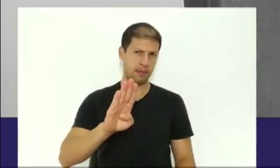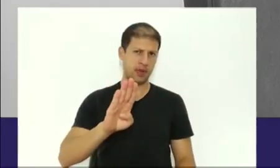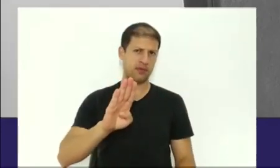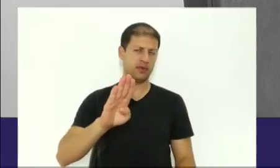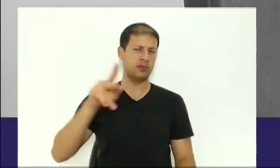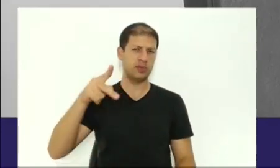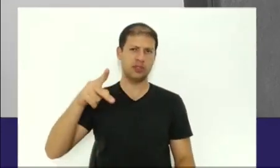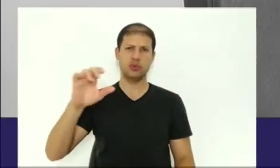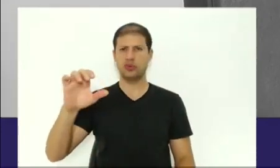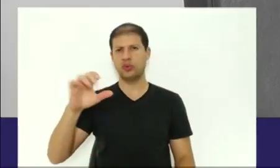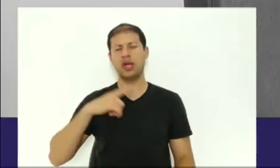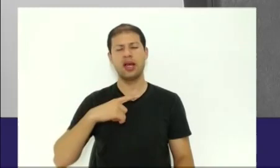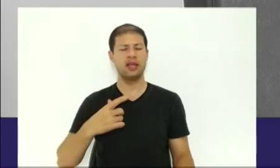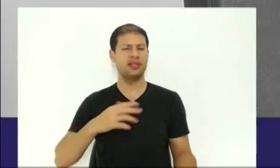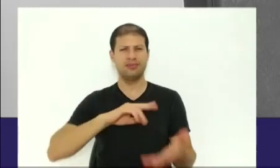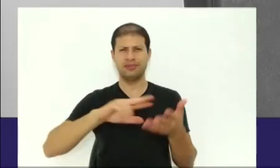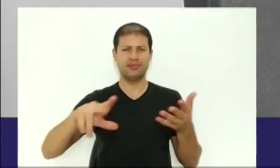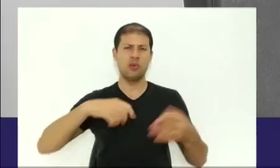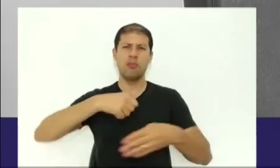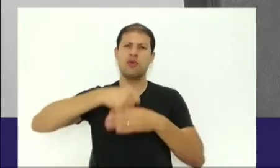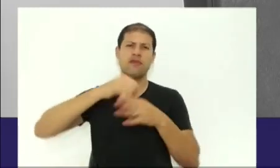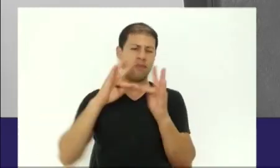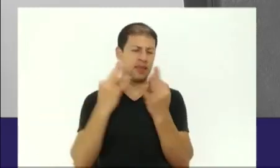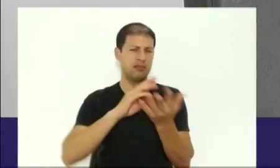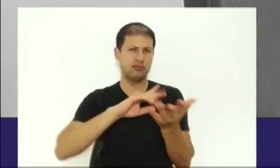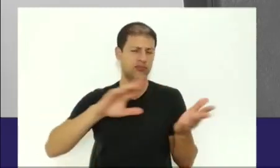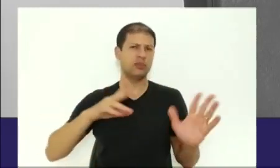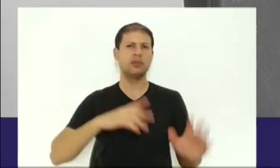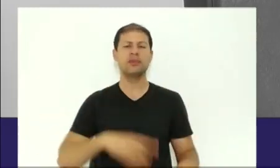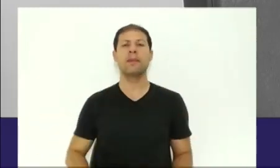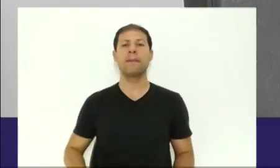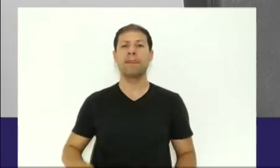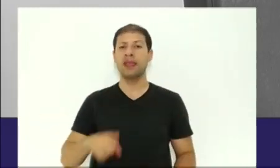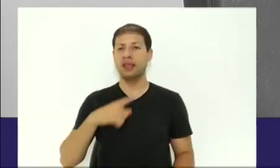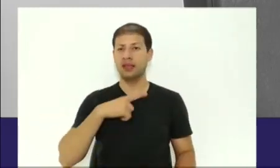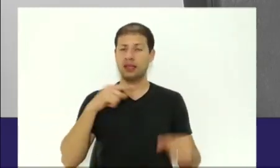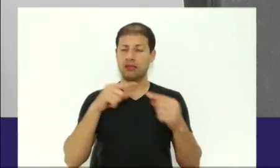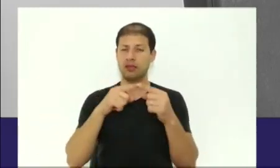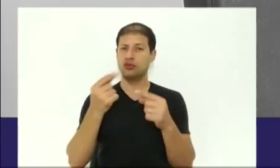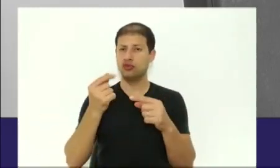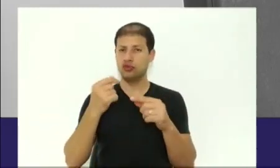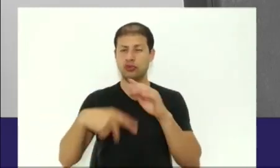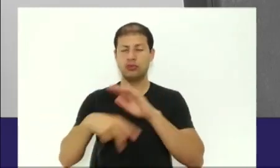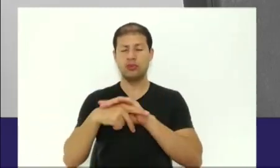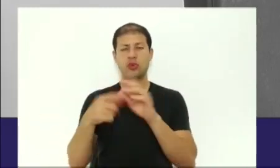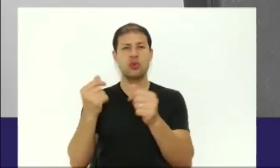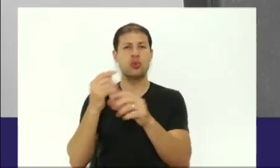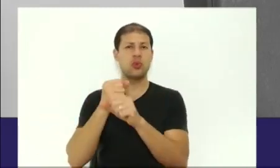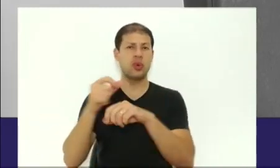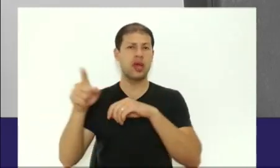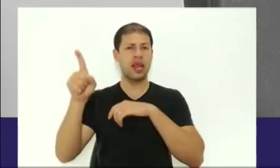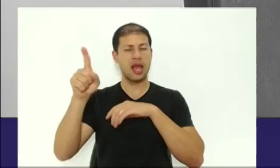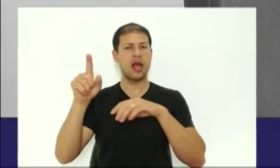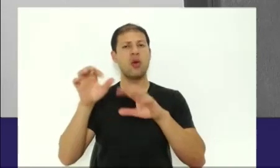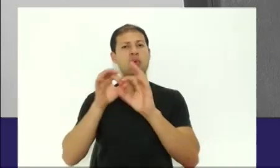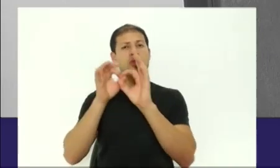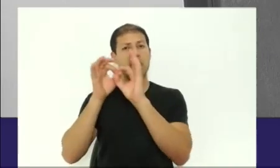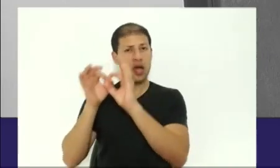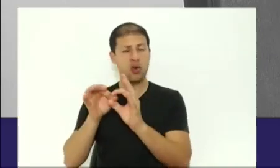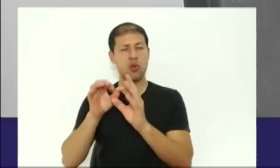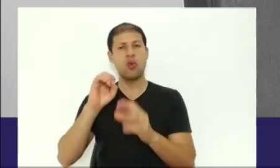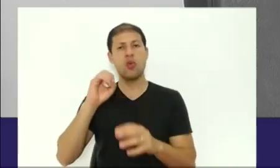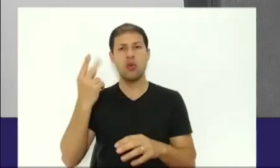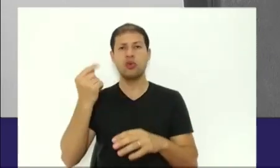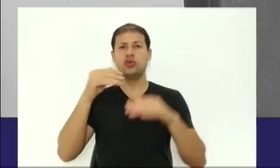uma lista de requisitos que direcionam a aplicação dos recursos do Orçamento da União e de diversos fundos que ajudam